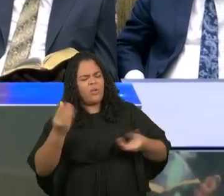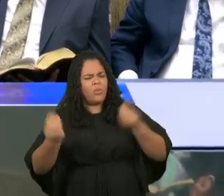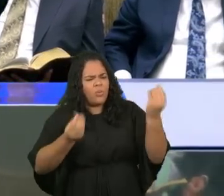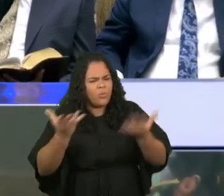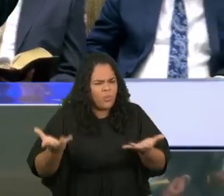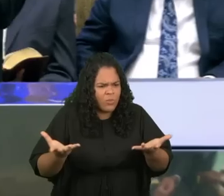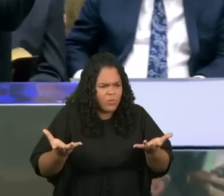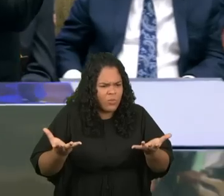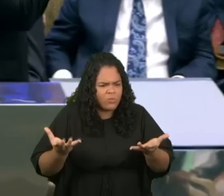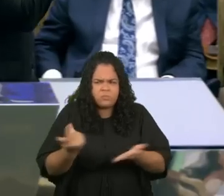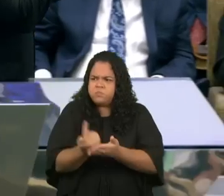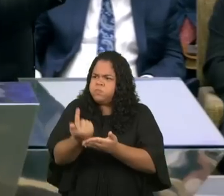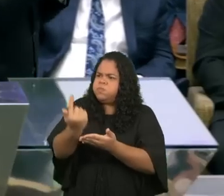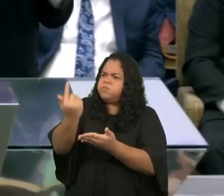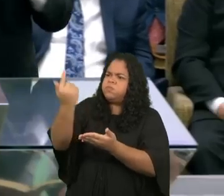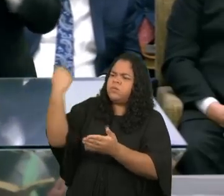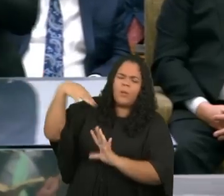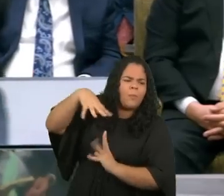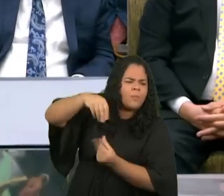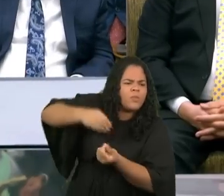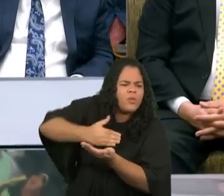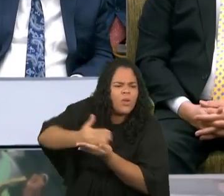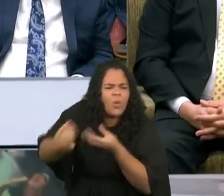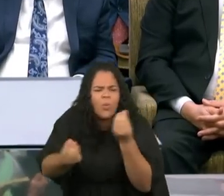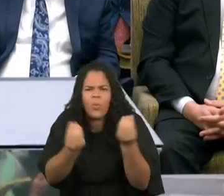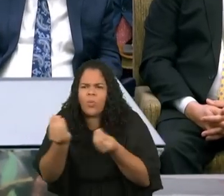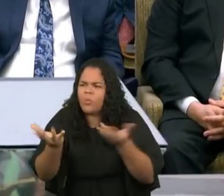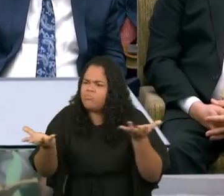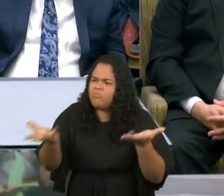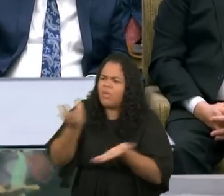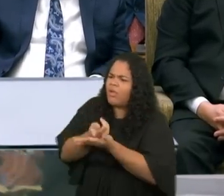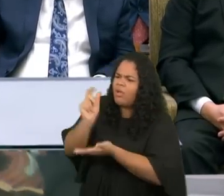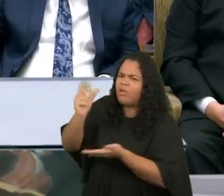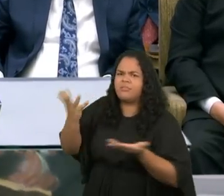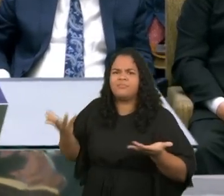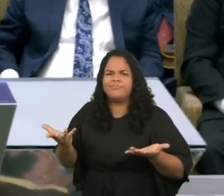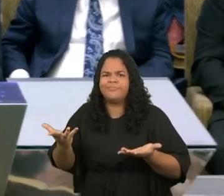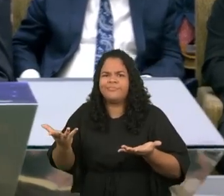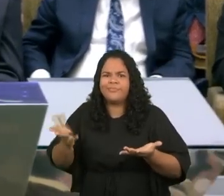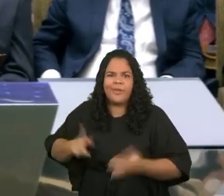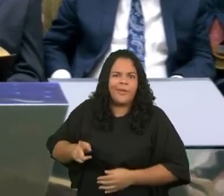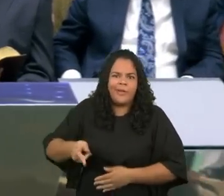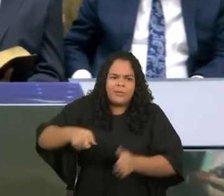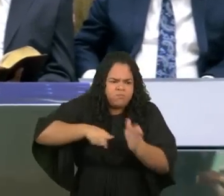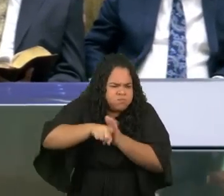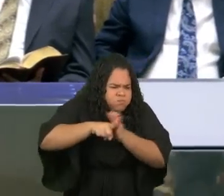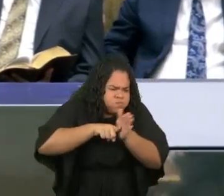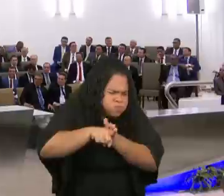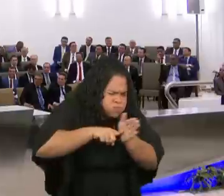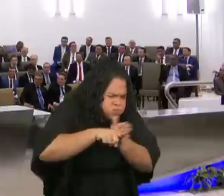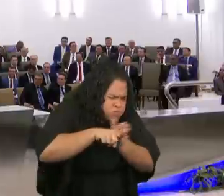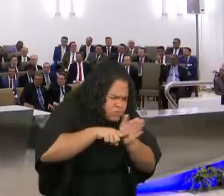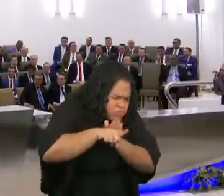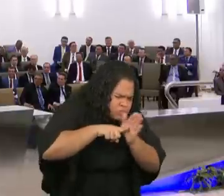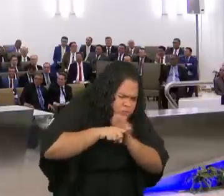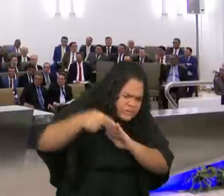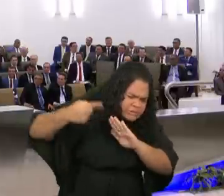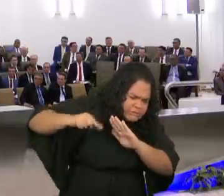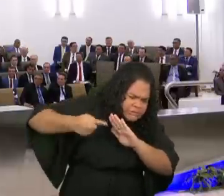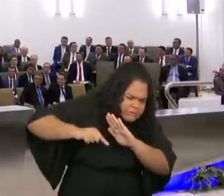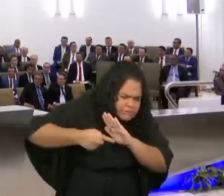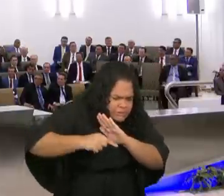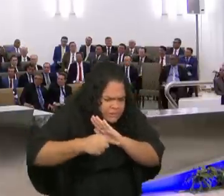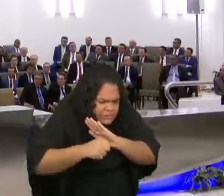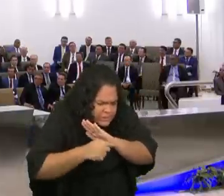Como é esse negócio? Como é esse negócio? E quanto mais anda, mais tem. Quanto mais anda, mais tem. Quanto mais anda, mais tem. Será que não vai